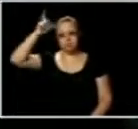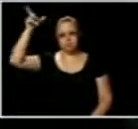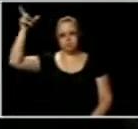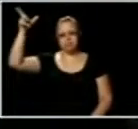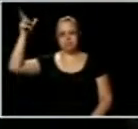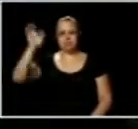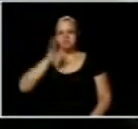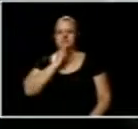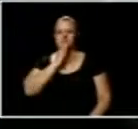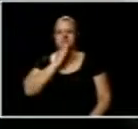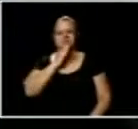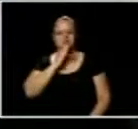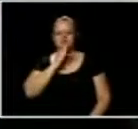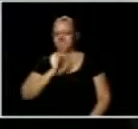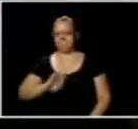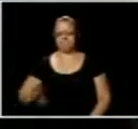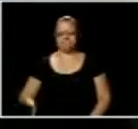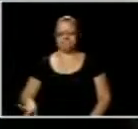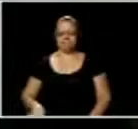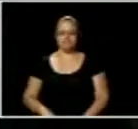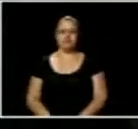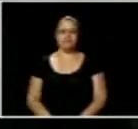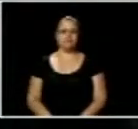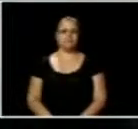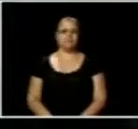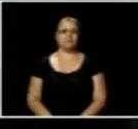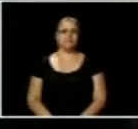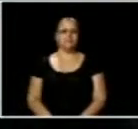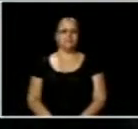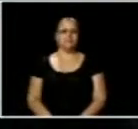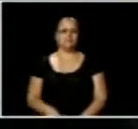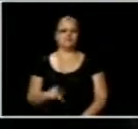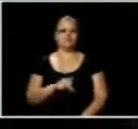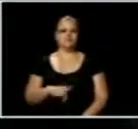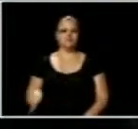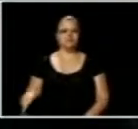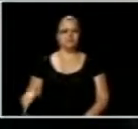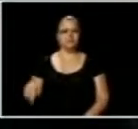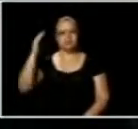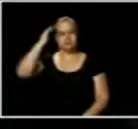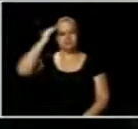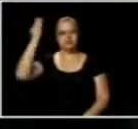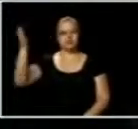o Brasil e, quem sabe, aí, parte do mundo. Senhor presidente, são as minhas considerações.